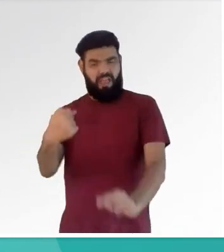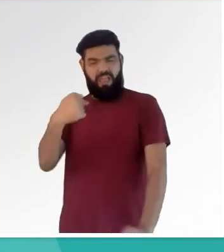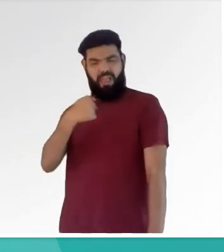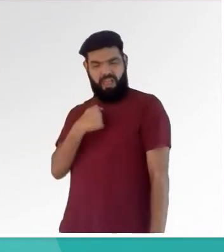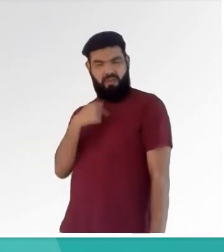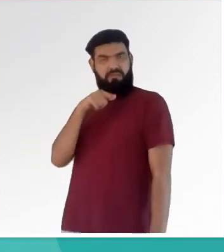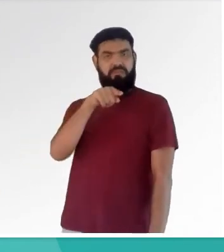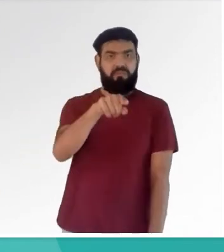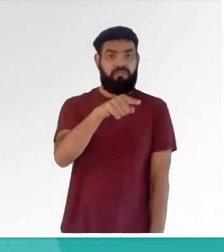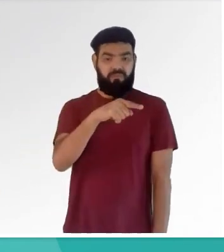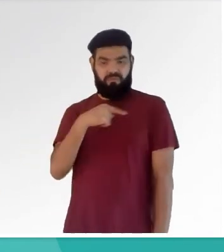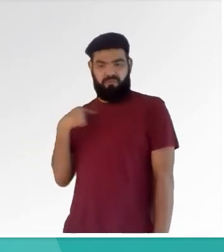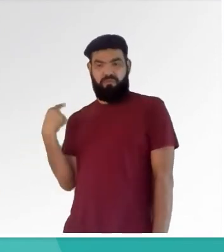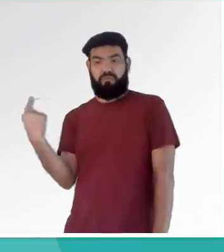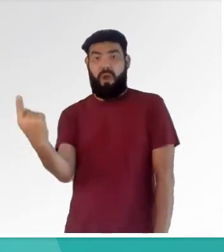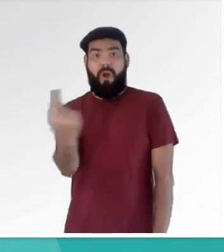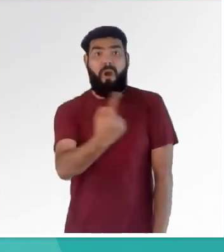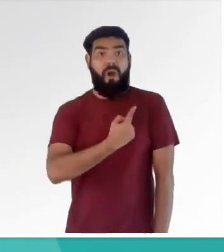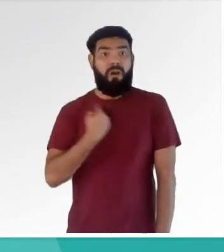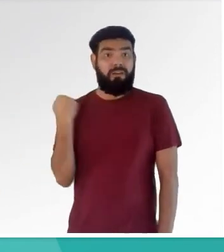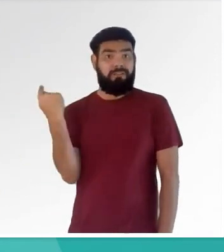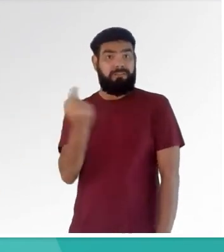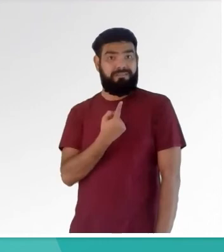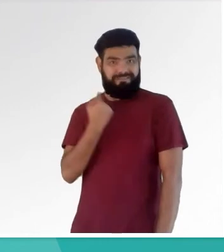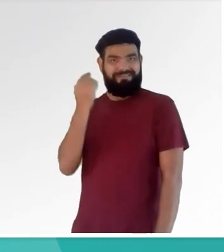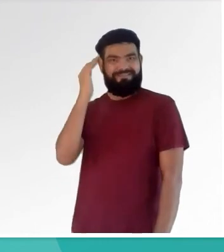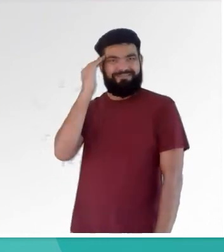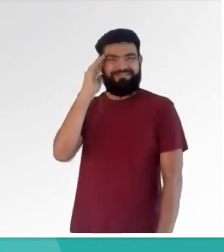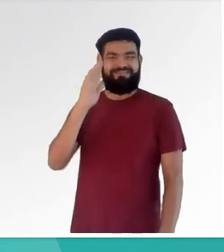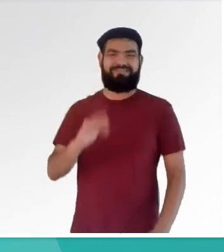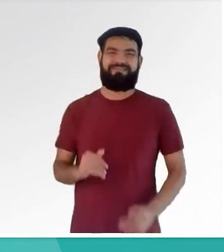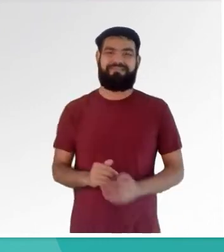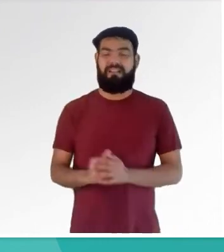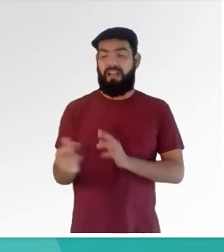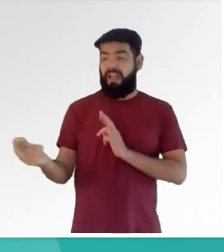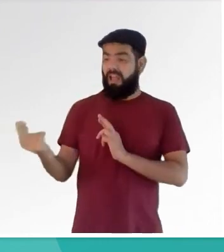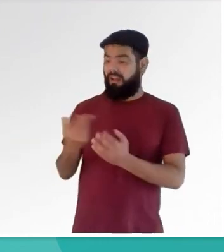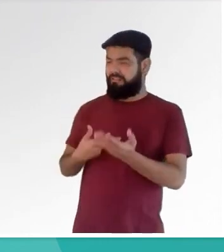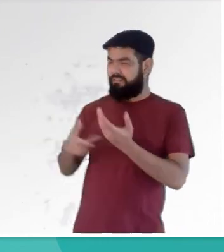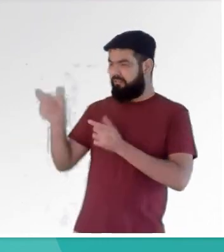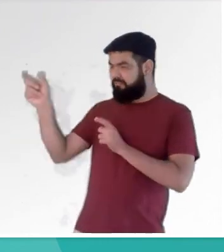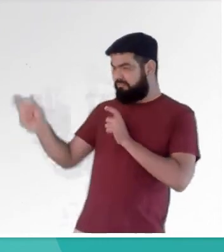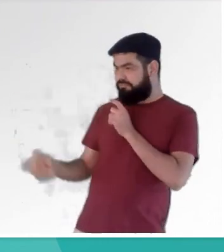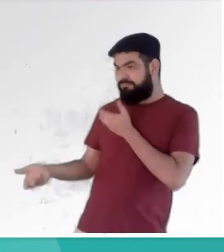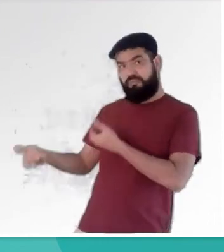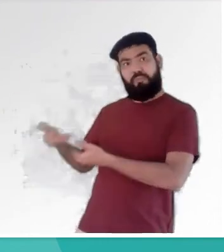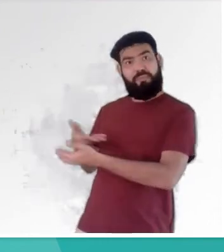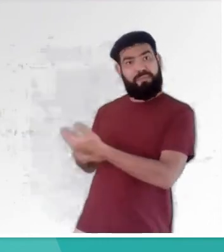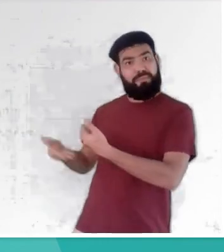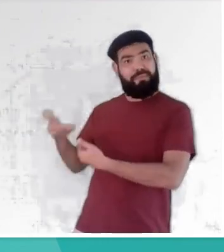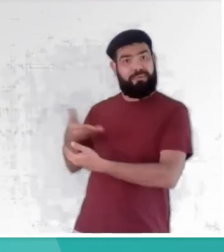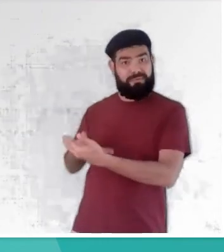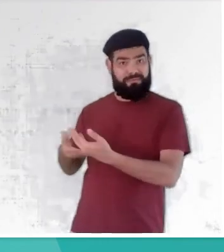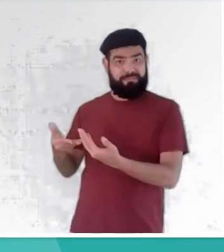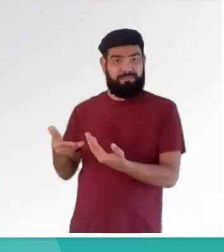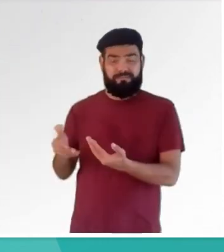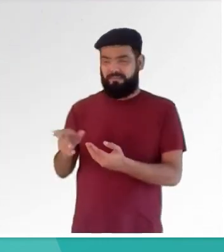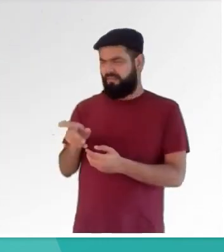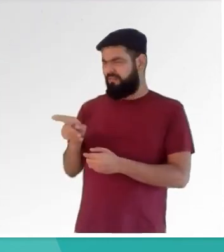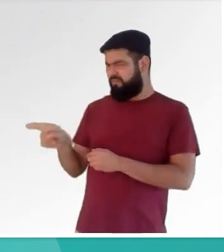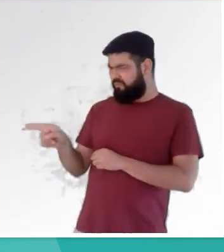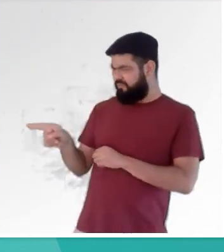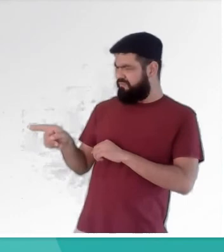né? Do outro. É a relação com o diferente. Um tu mais